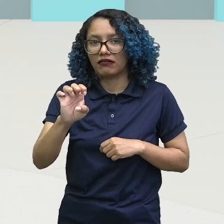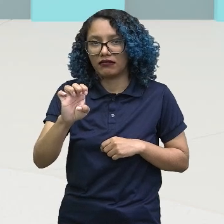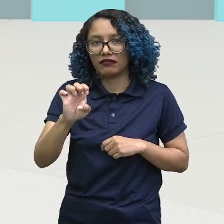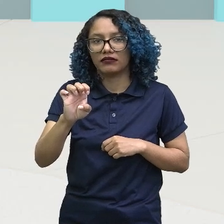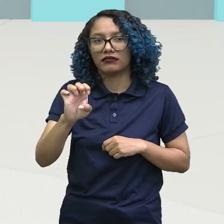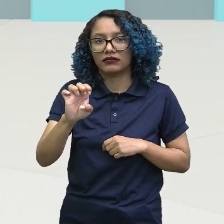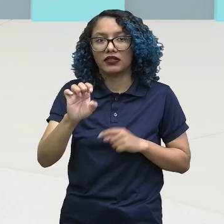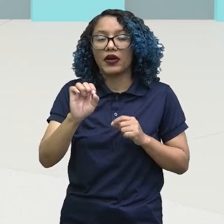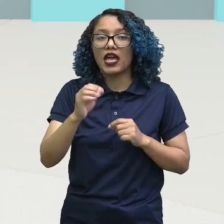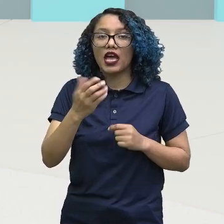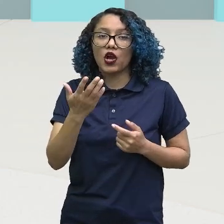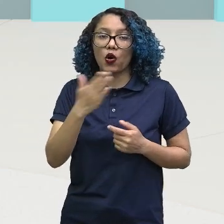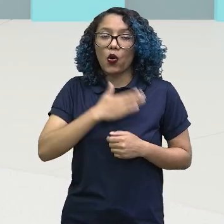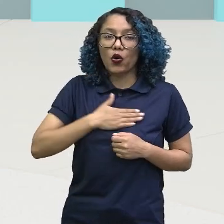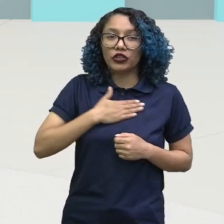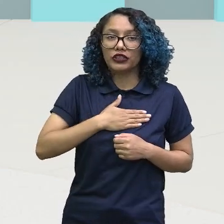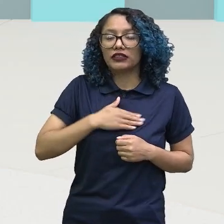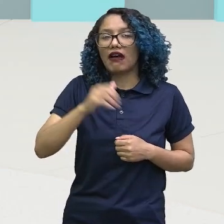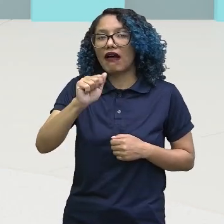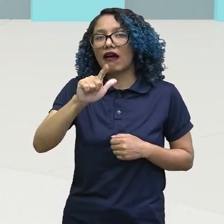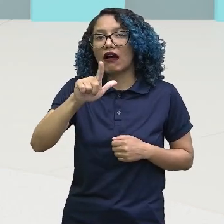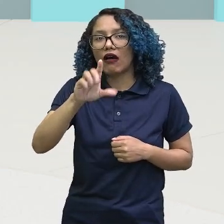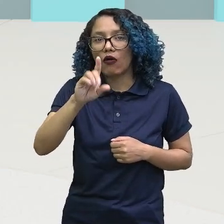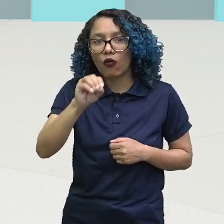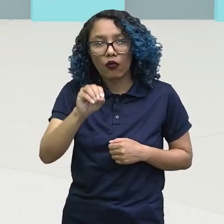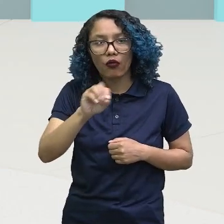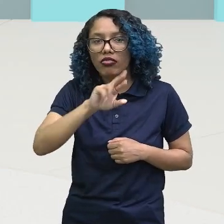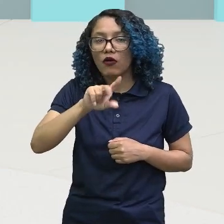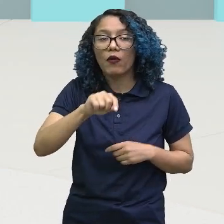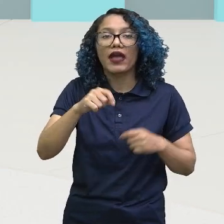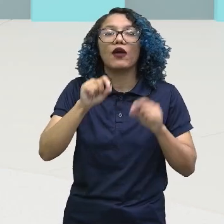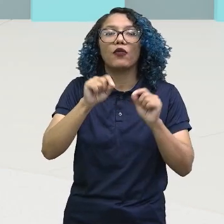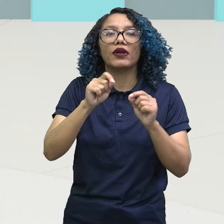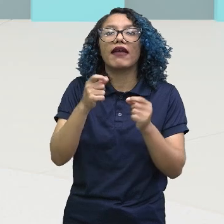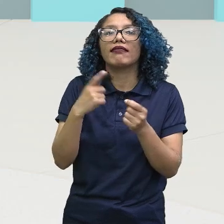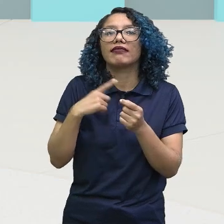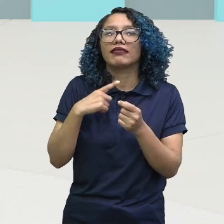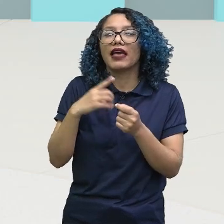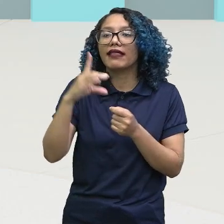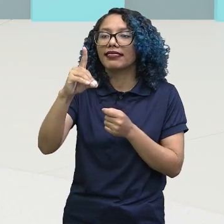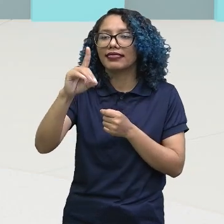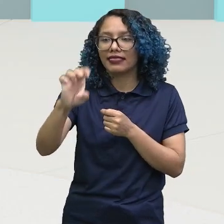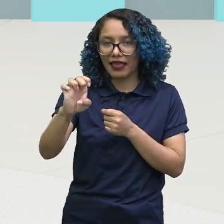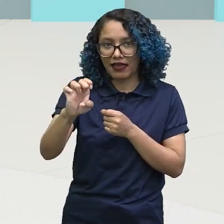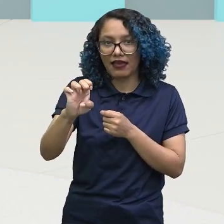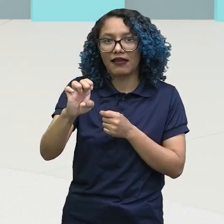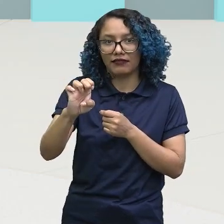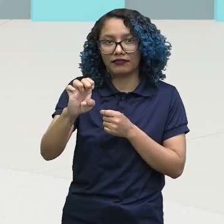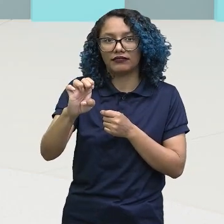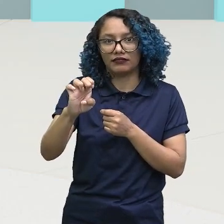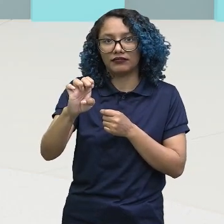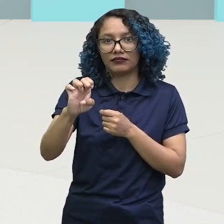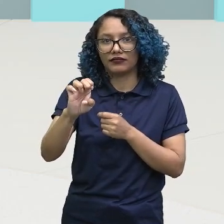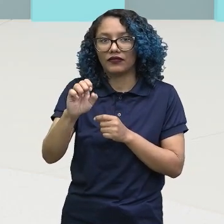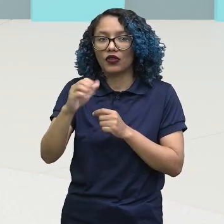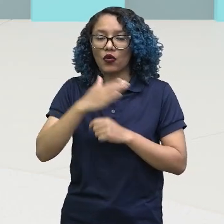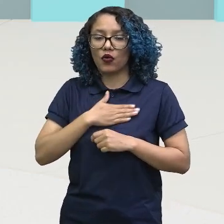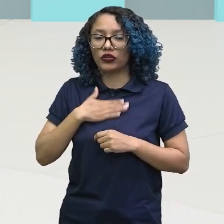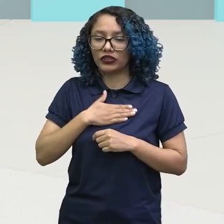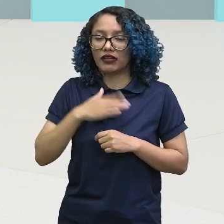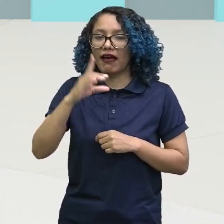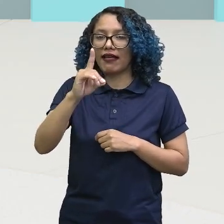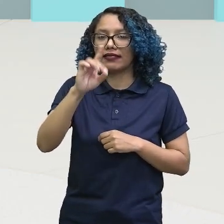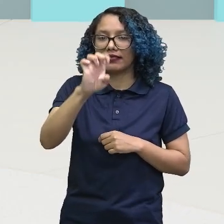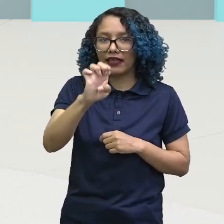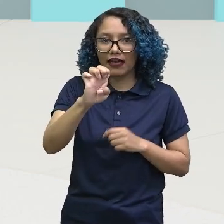de algo. Então, existe um elemento que atrapalha o gostar e o algo. Existe um elemento aí no